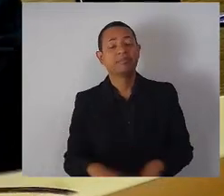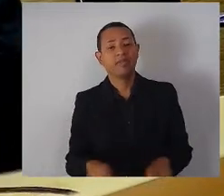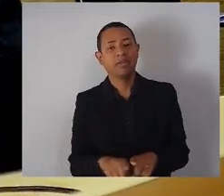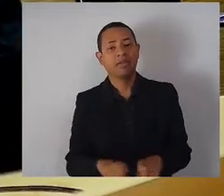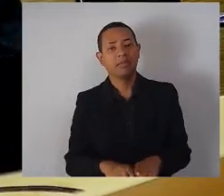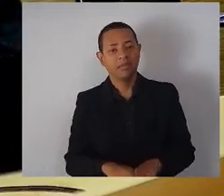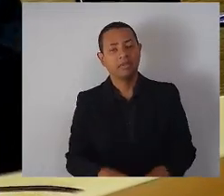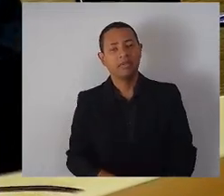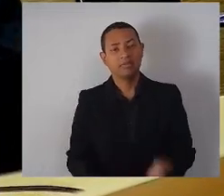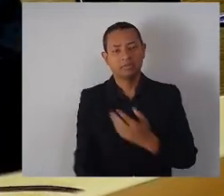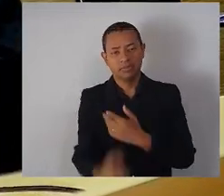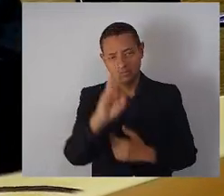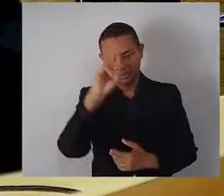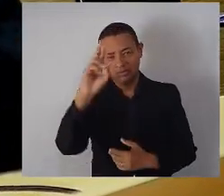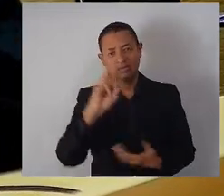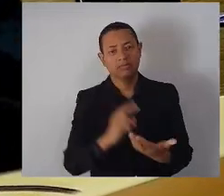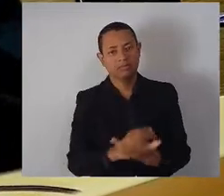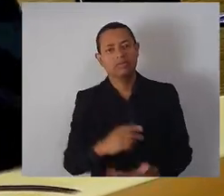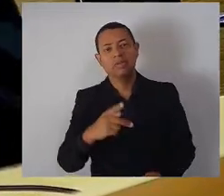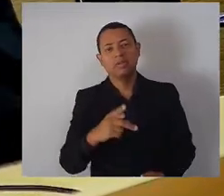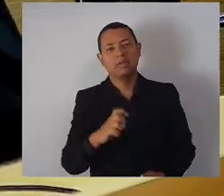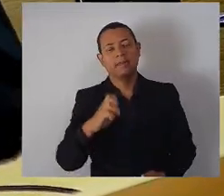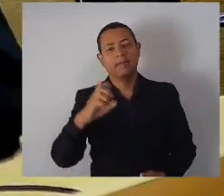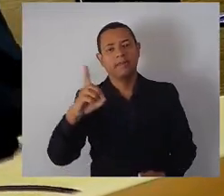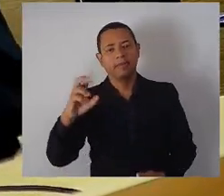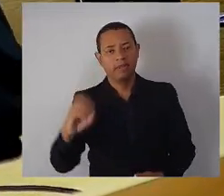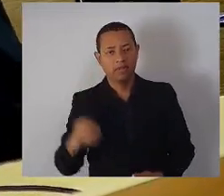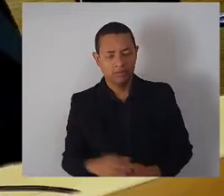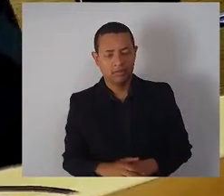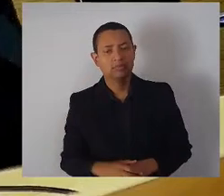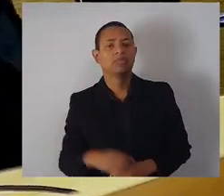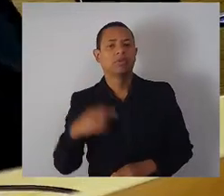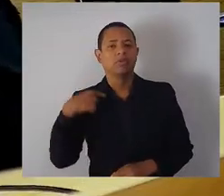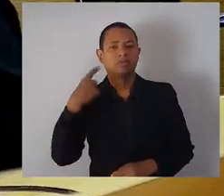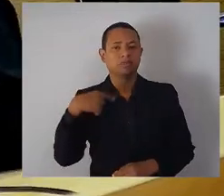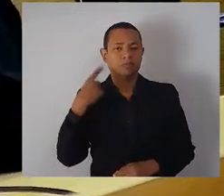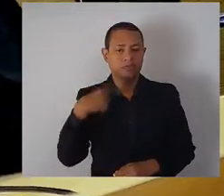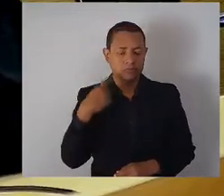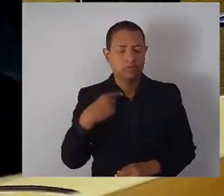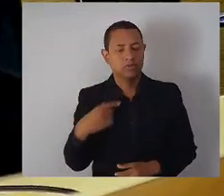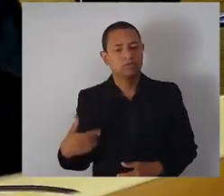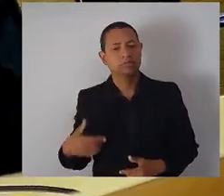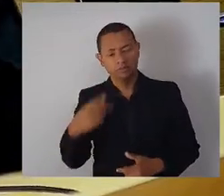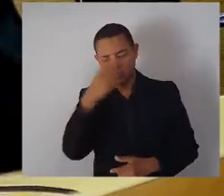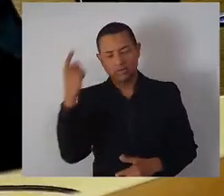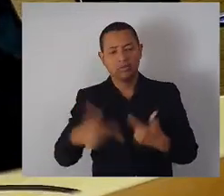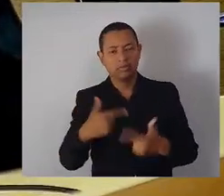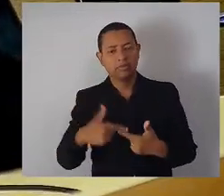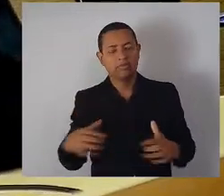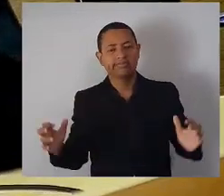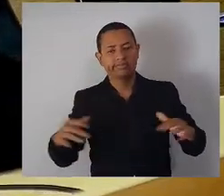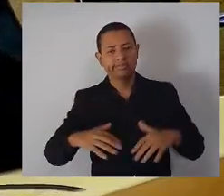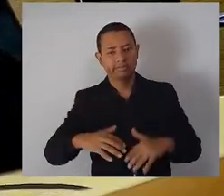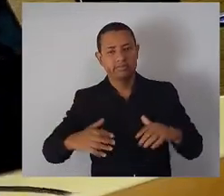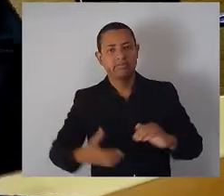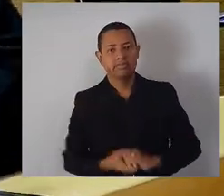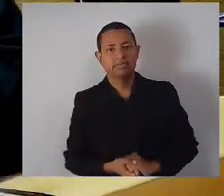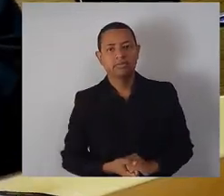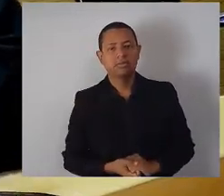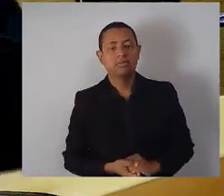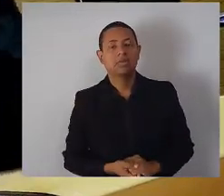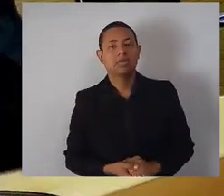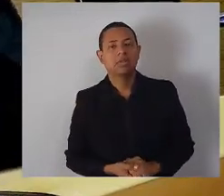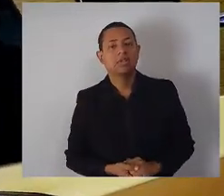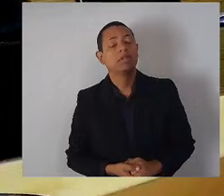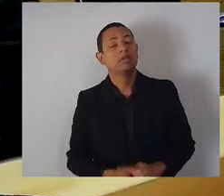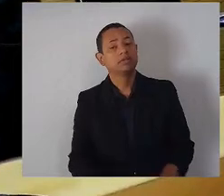doutor Pedro, as autoridades aqui presentes, advogadas, advogados, servidoras, servidores, e todos